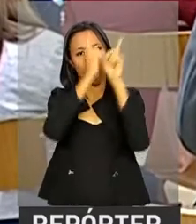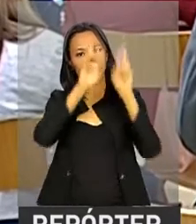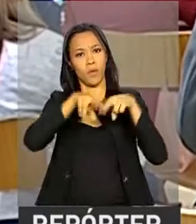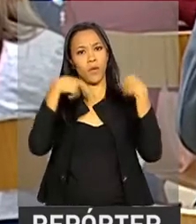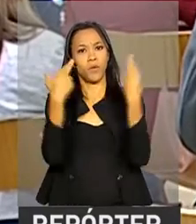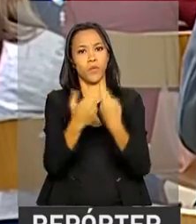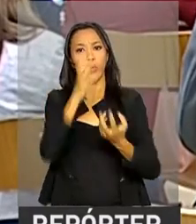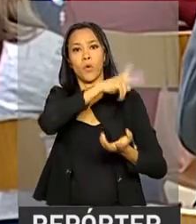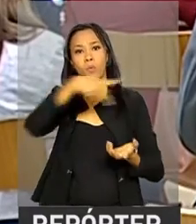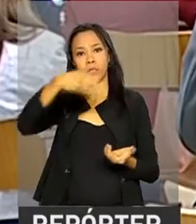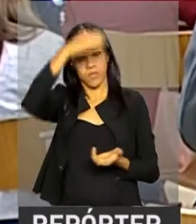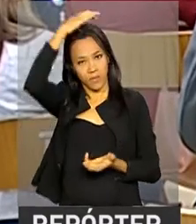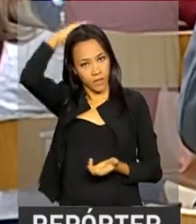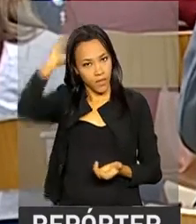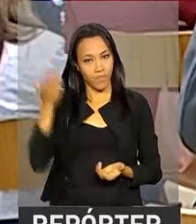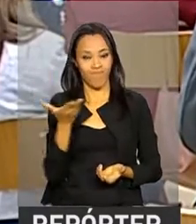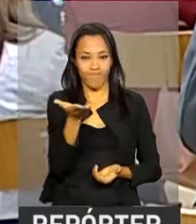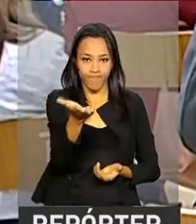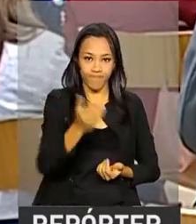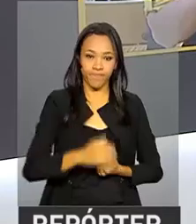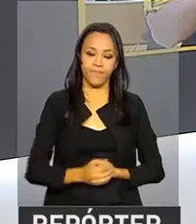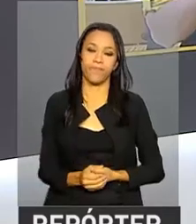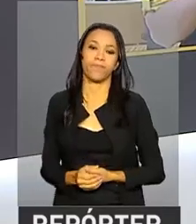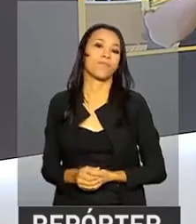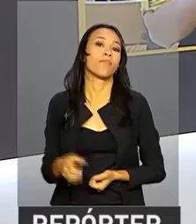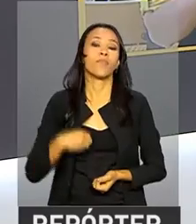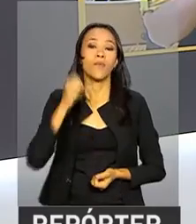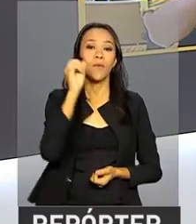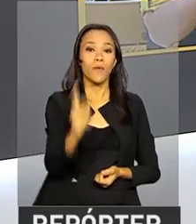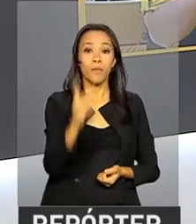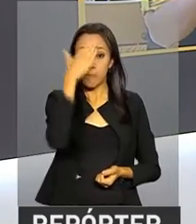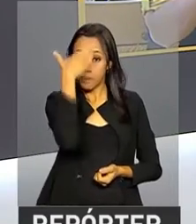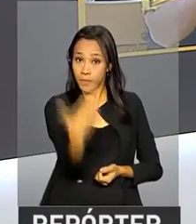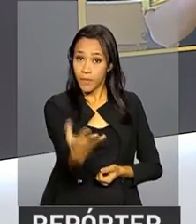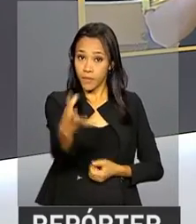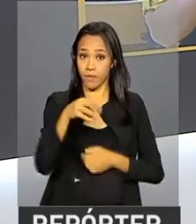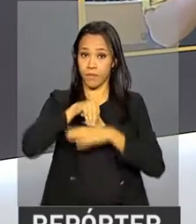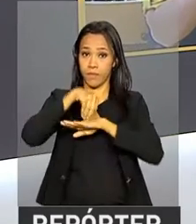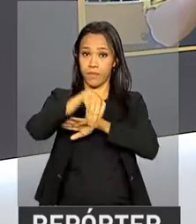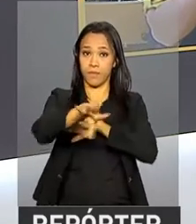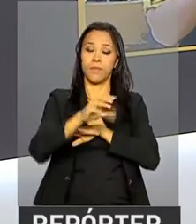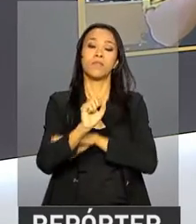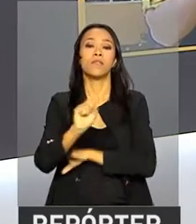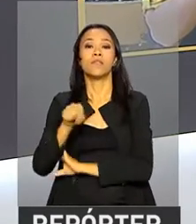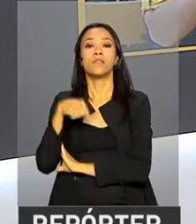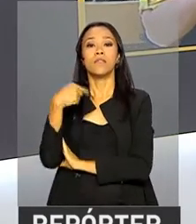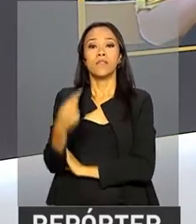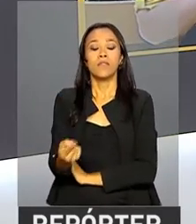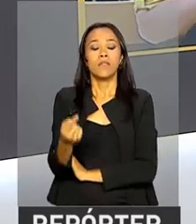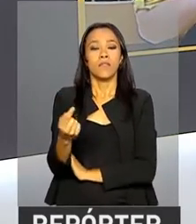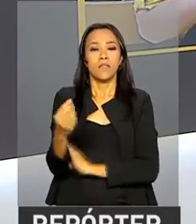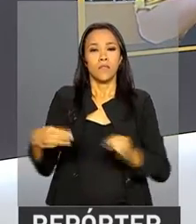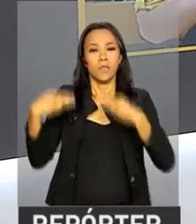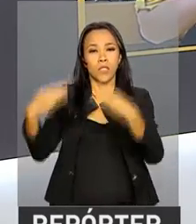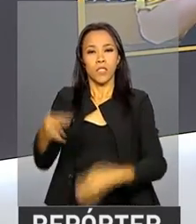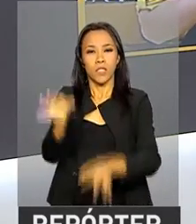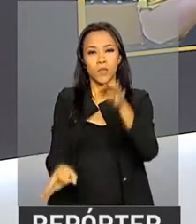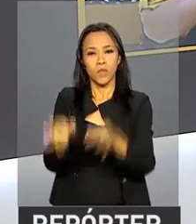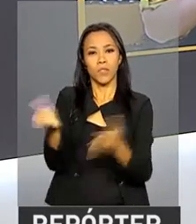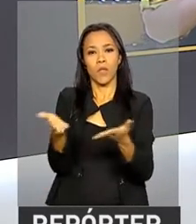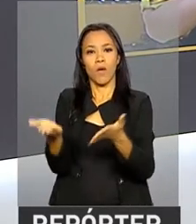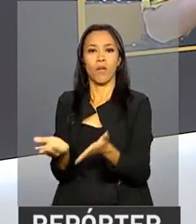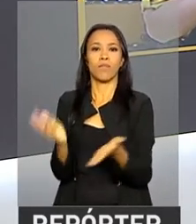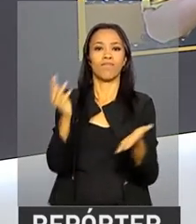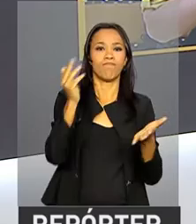michel temer foto com você e leandro por ser pólo obrigado pelas suas informações do ministério da justiça a gente vai para o palácio do planalto